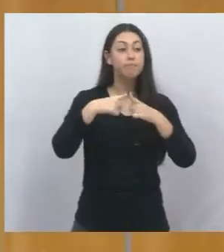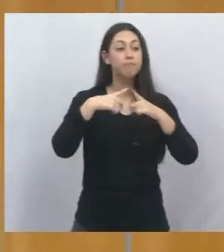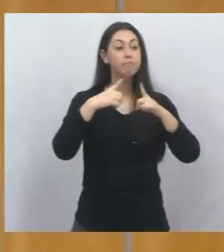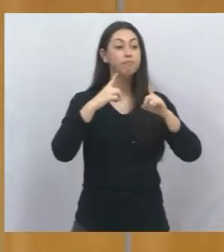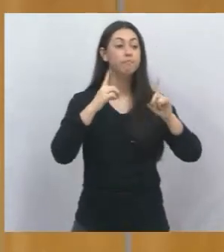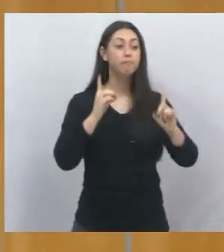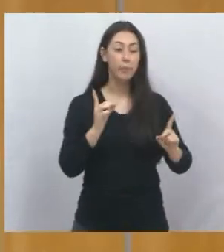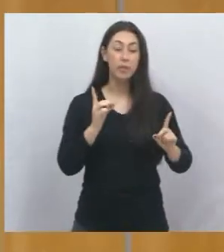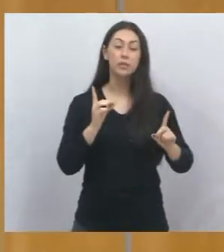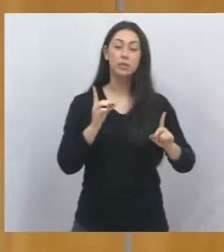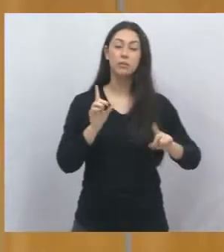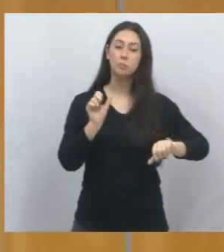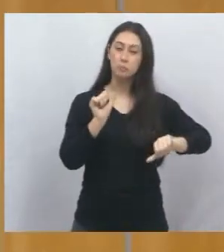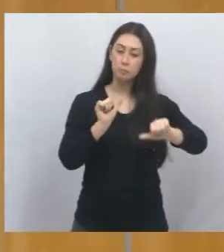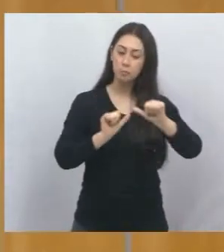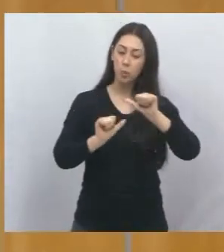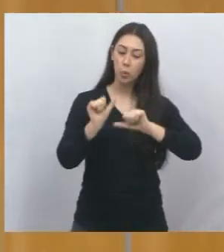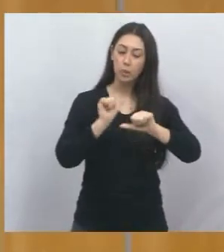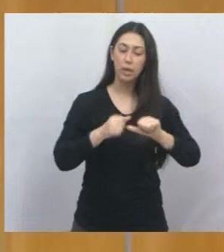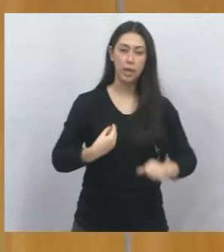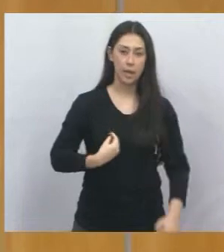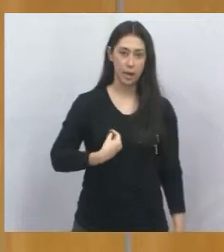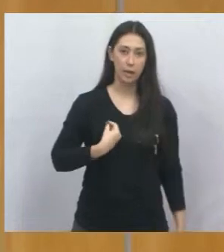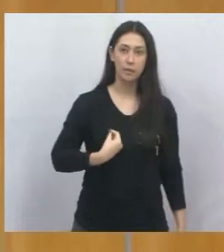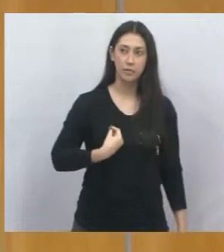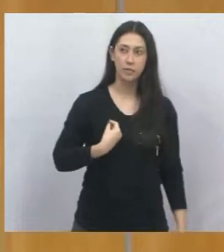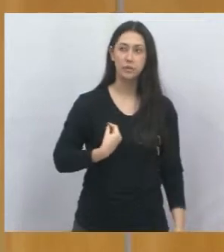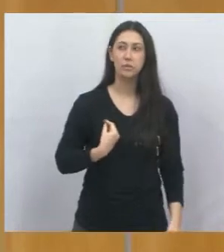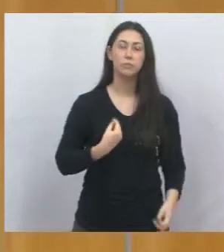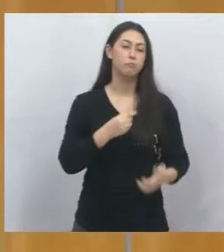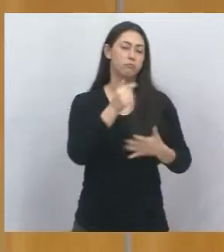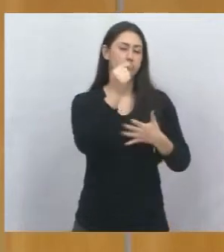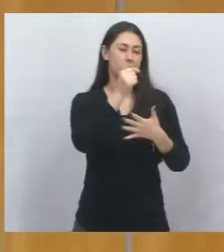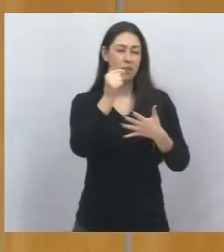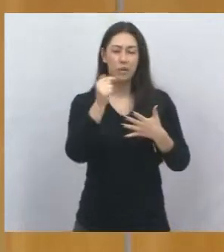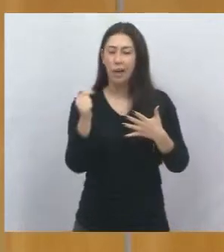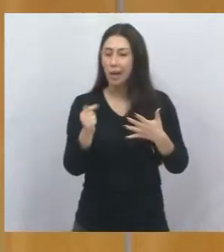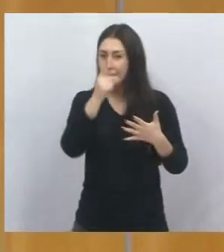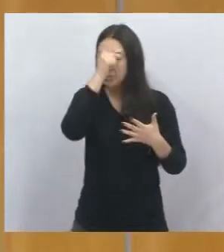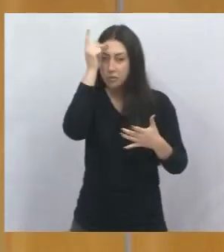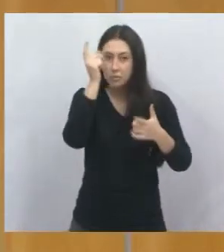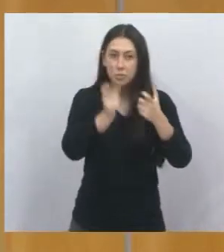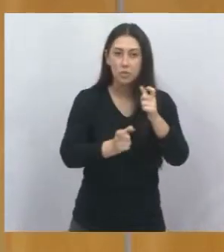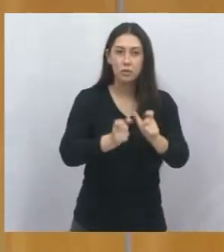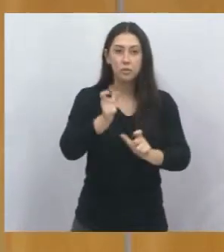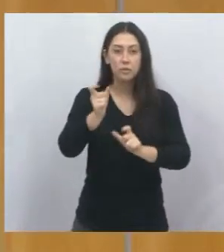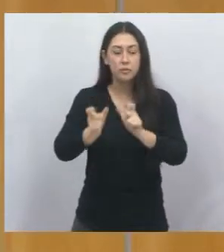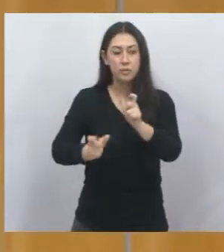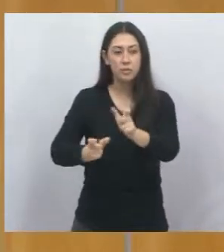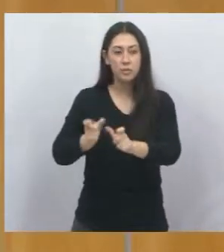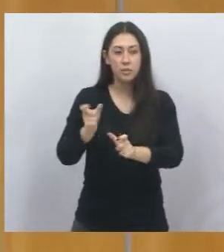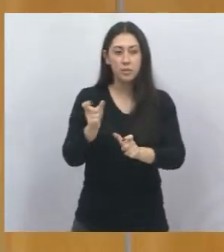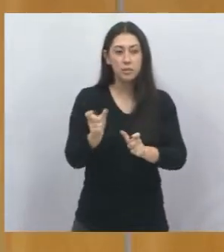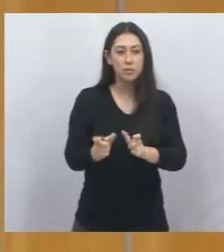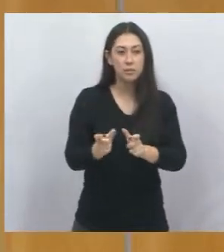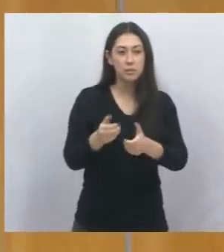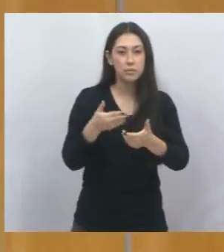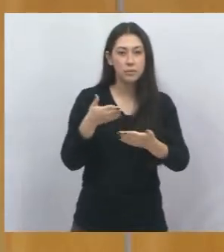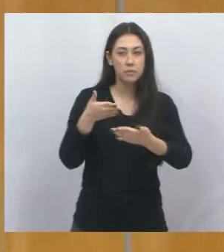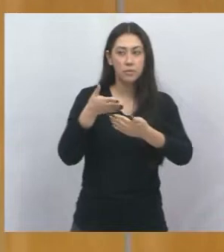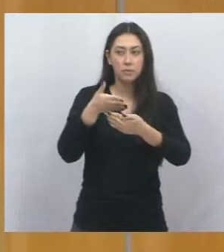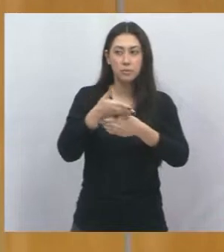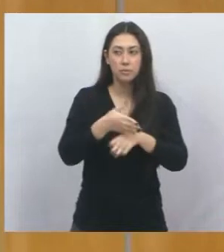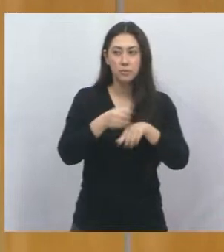algo que vai mexer com a vida de muitos que ingressarão no